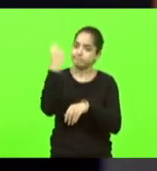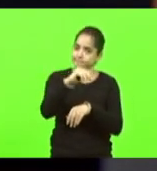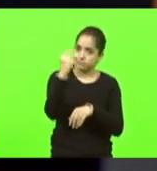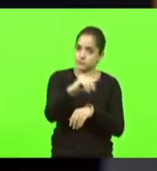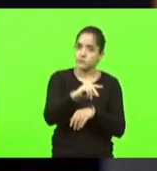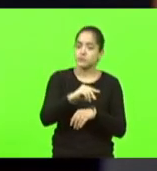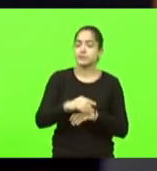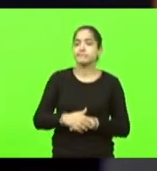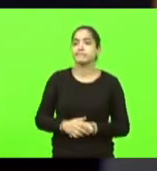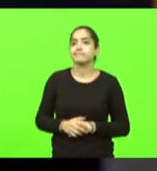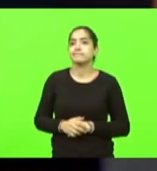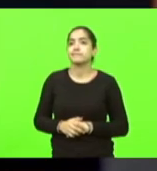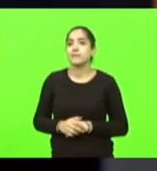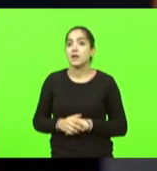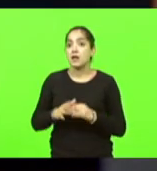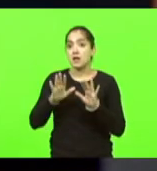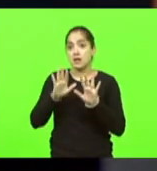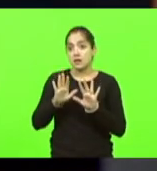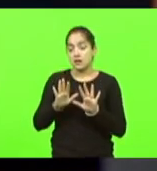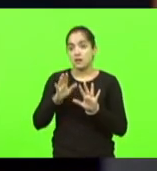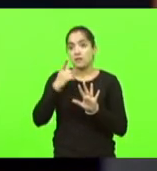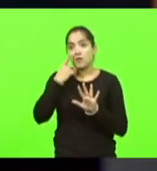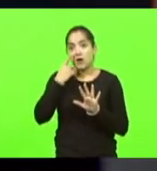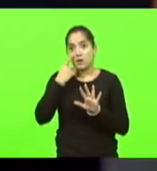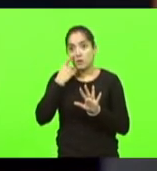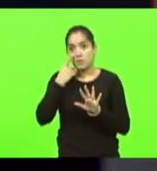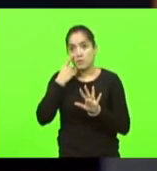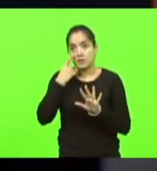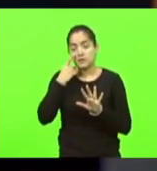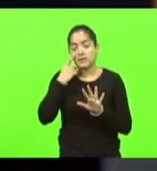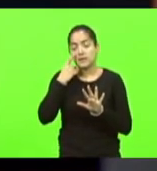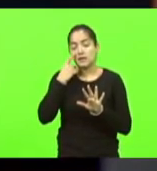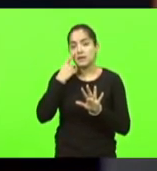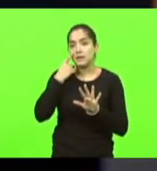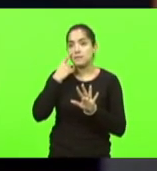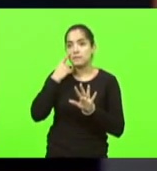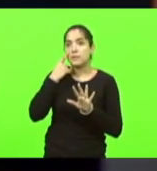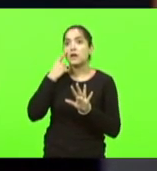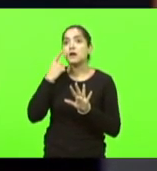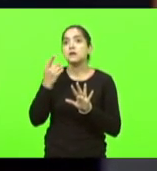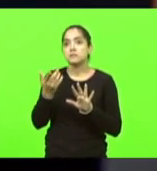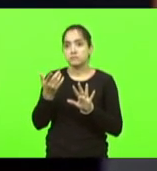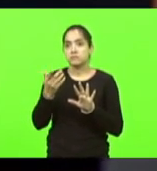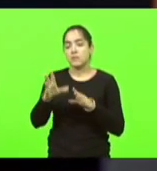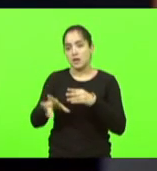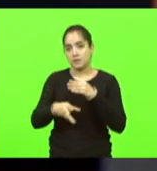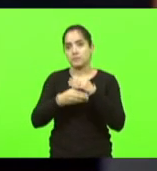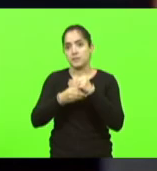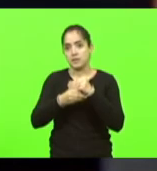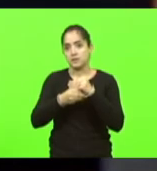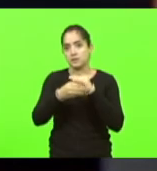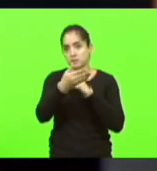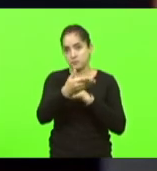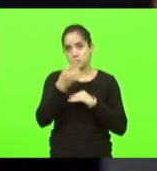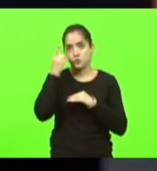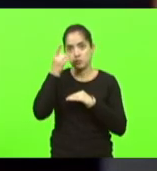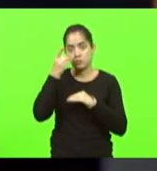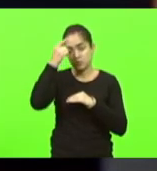então nós vamos Presidente nós vamos acompanhar a mesa o deputado Maurício